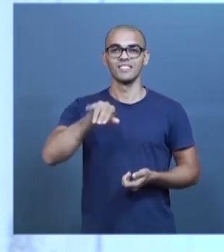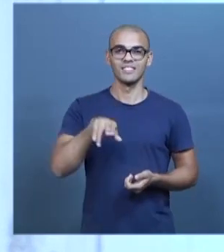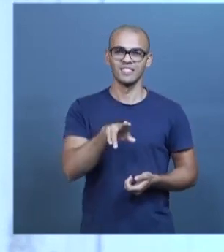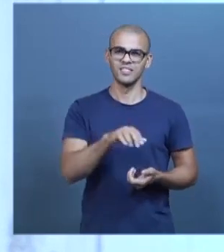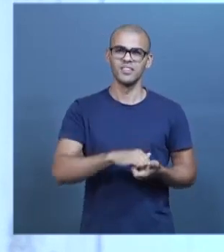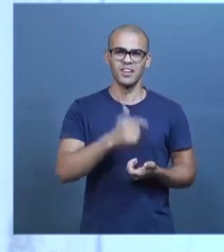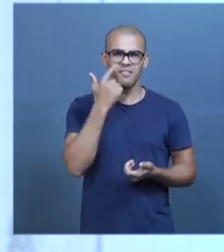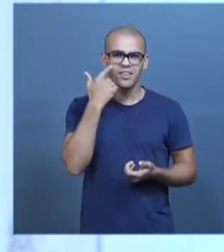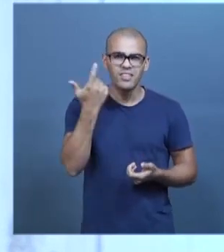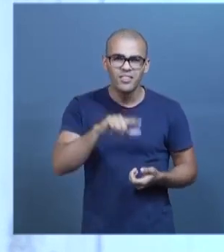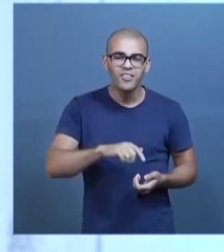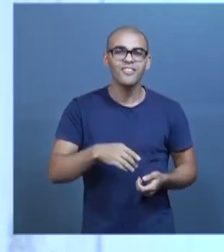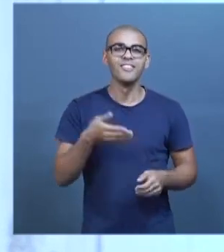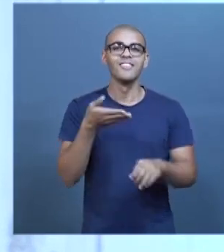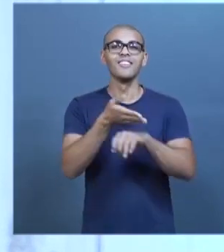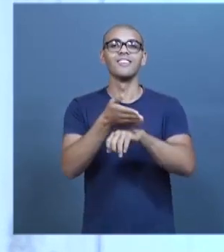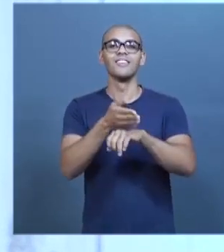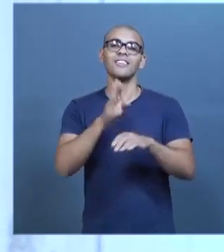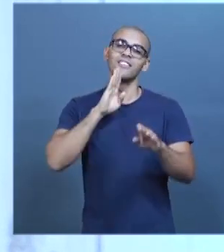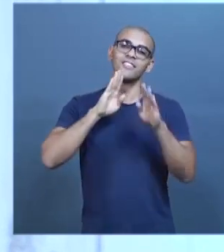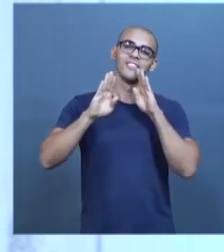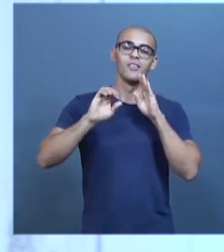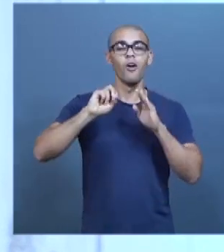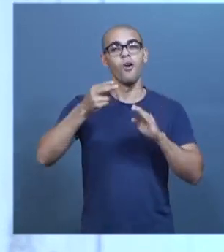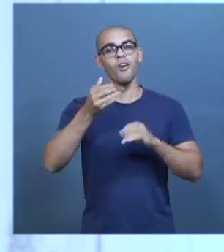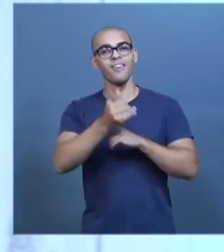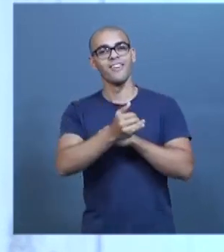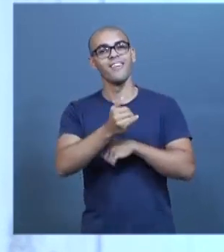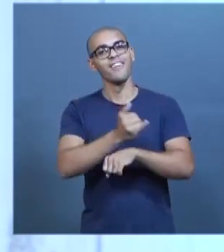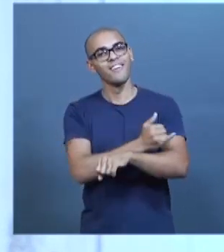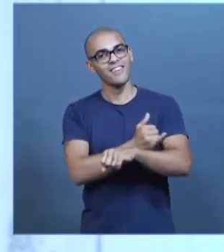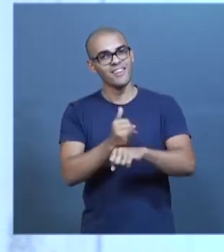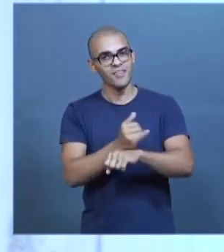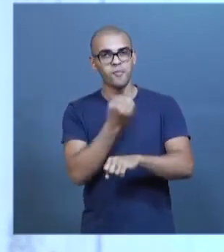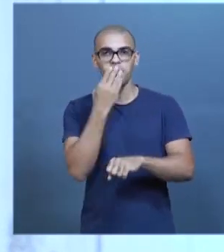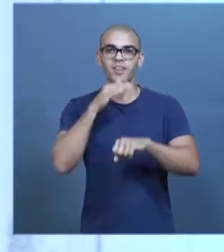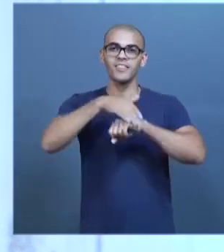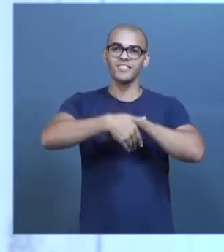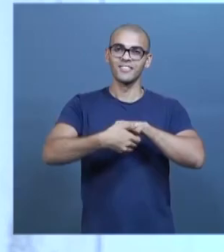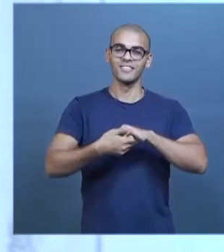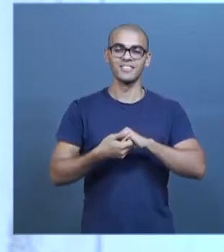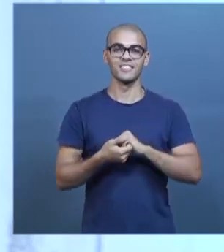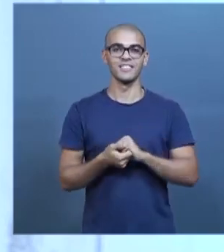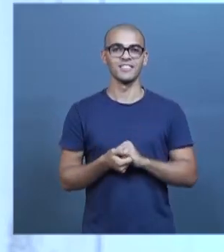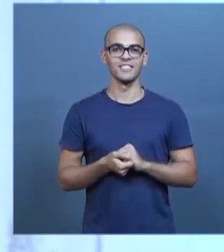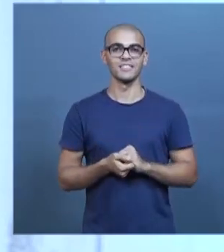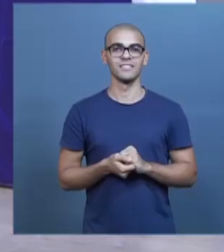edição, é só acessar o nosso jornal pelo Facebook ou no YouTube. Tenha uma boa noite e até lá.